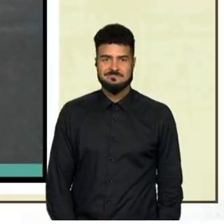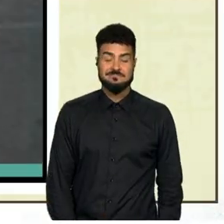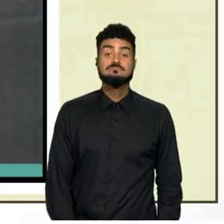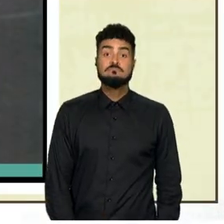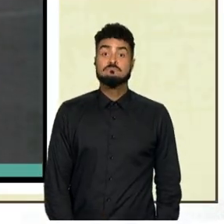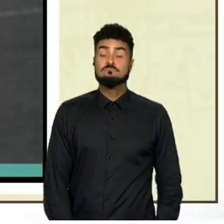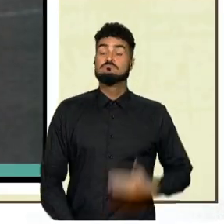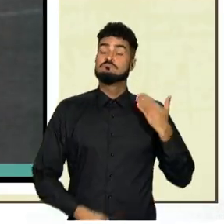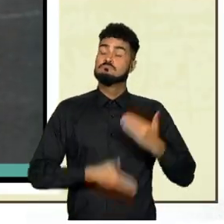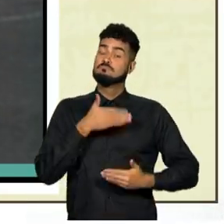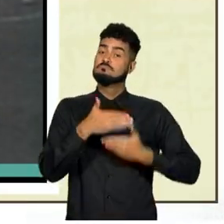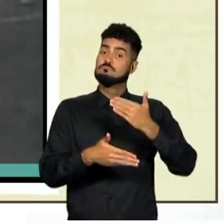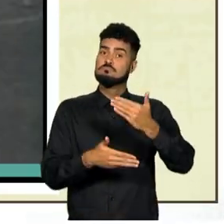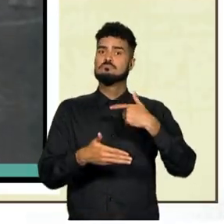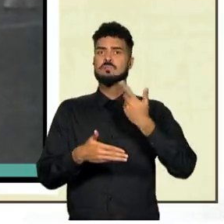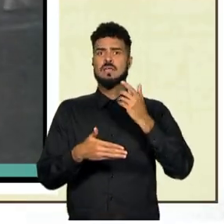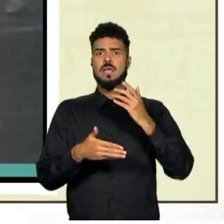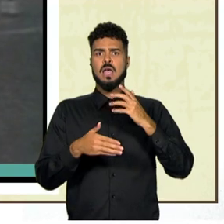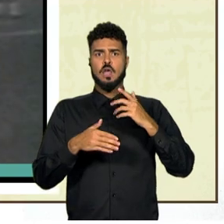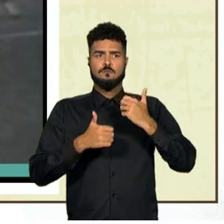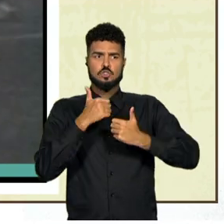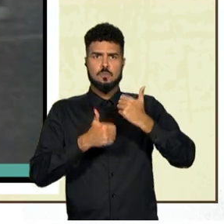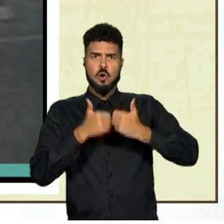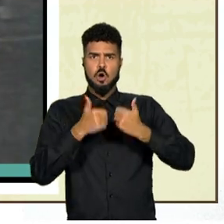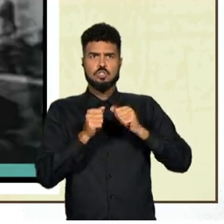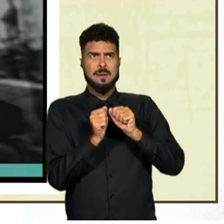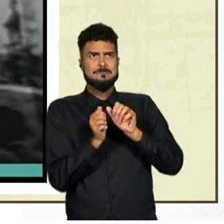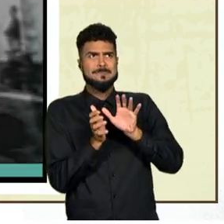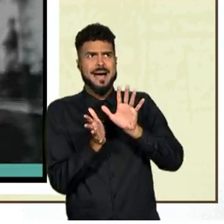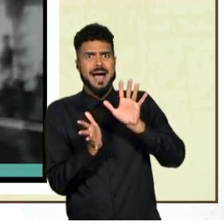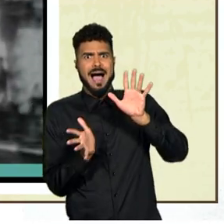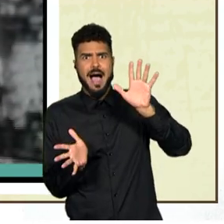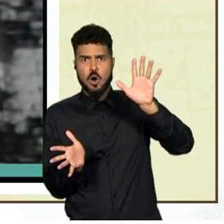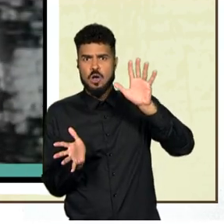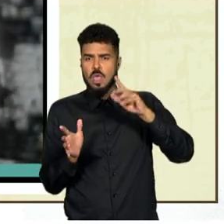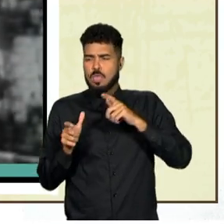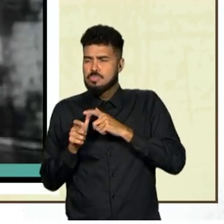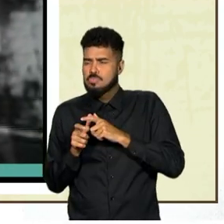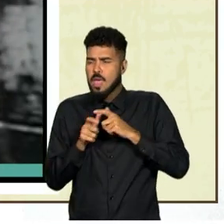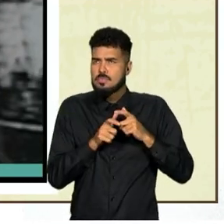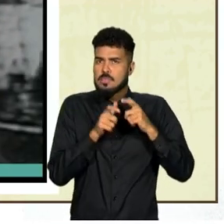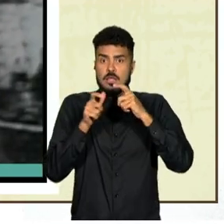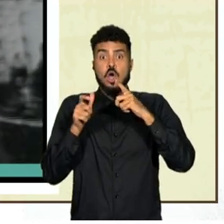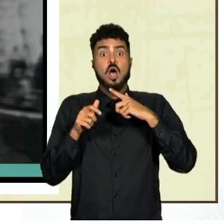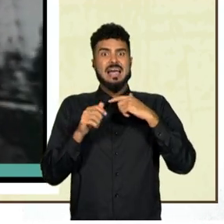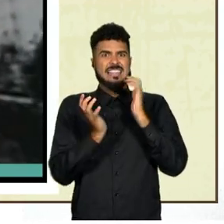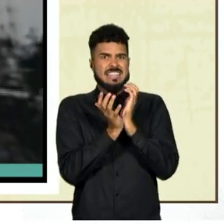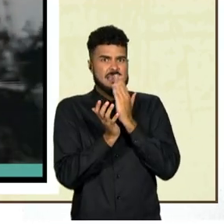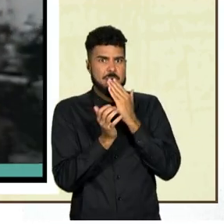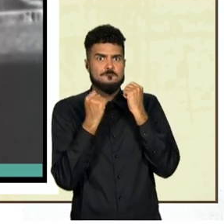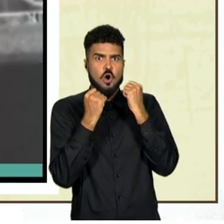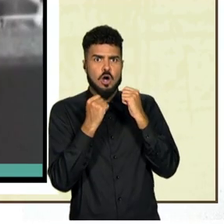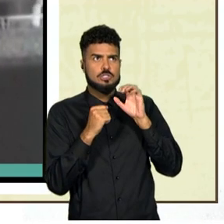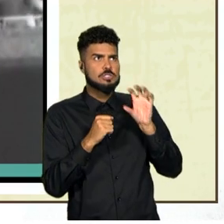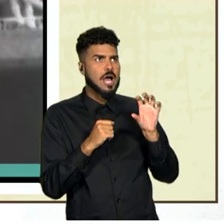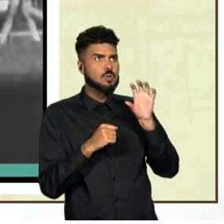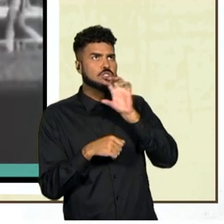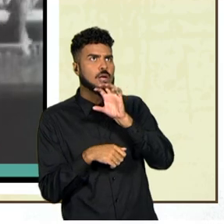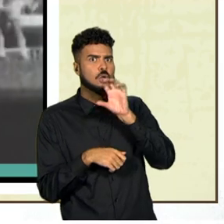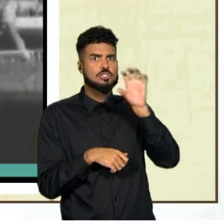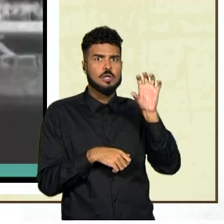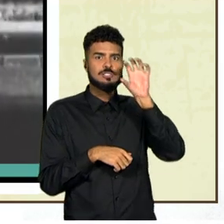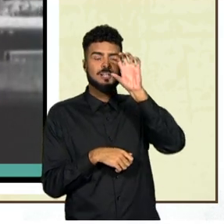Com o processo de nacionalização do futebol e a consolidação de grandes clubes pelo Brasil, um